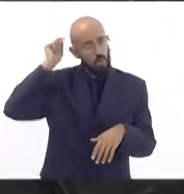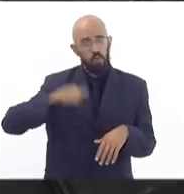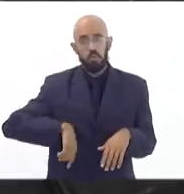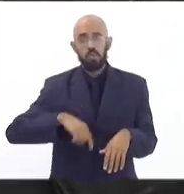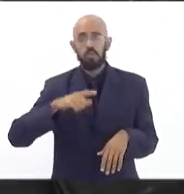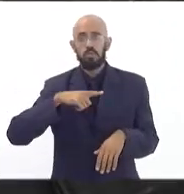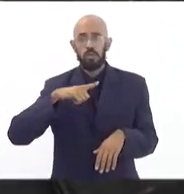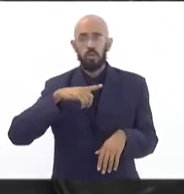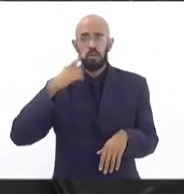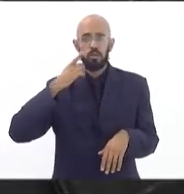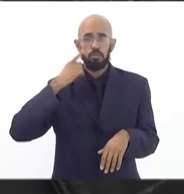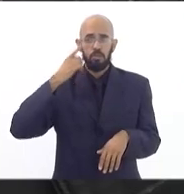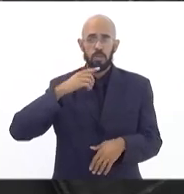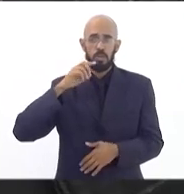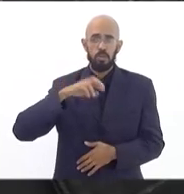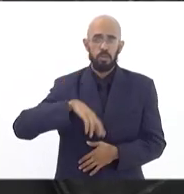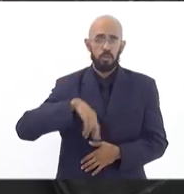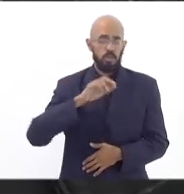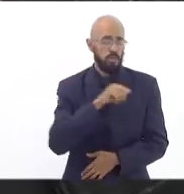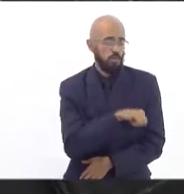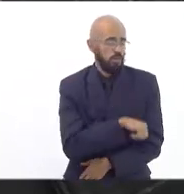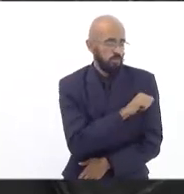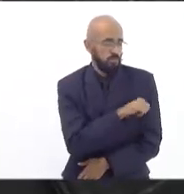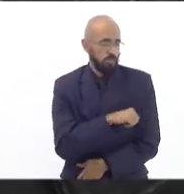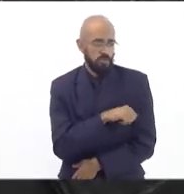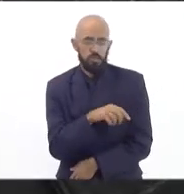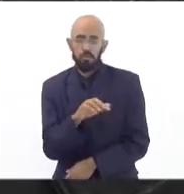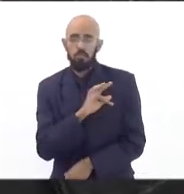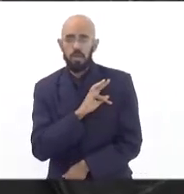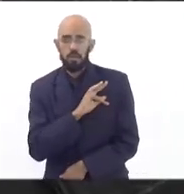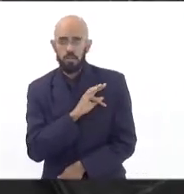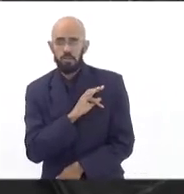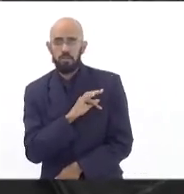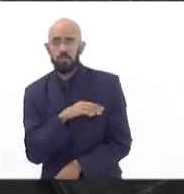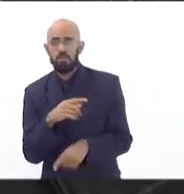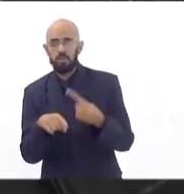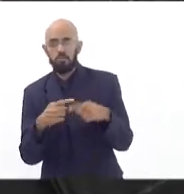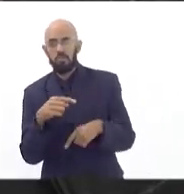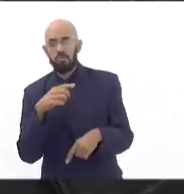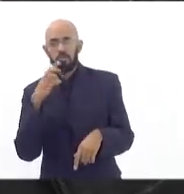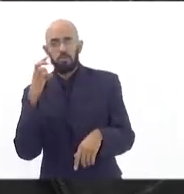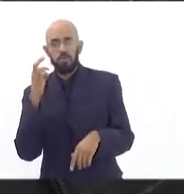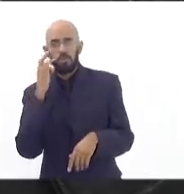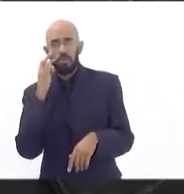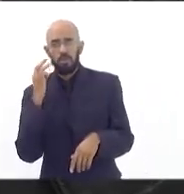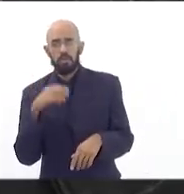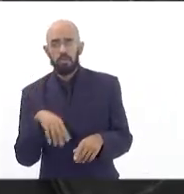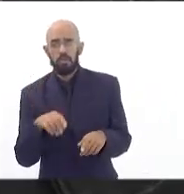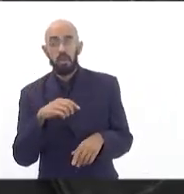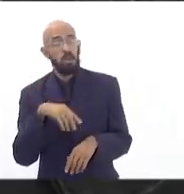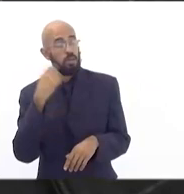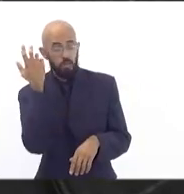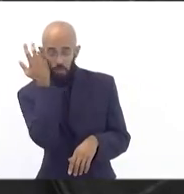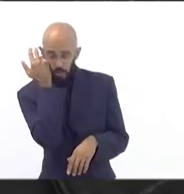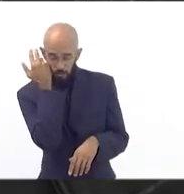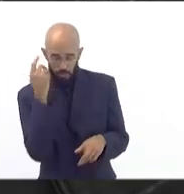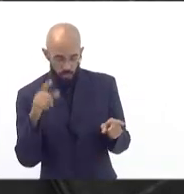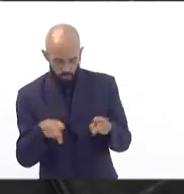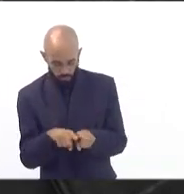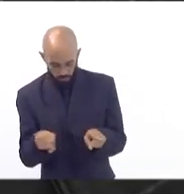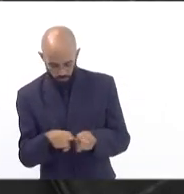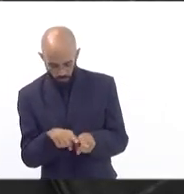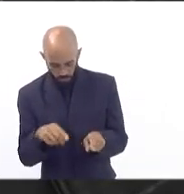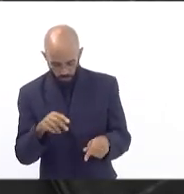Marta Rejane levantou viu Marta na sua frente o deputado waldeck também volta Deputado eu marco o nosso Presidente